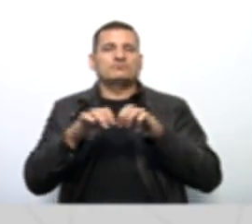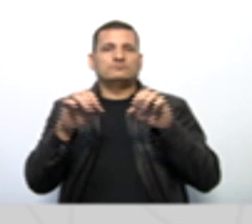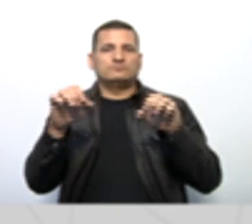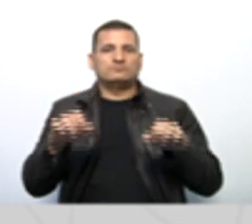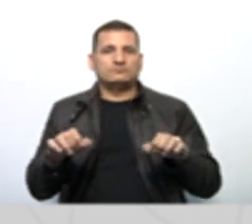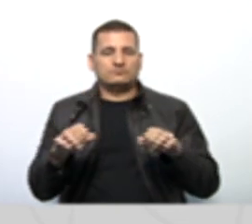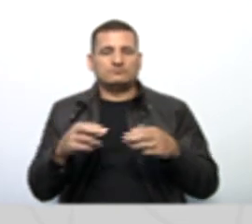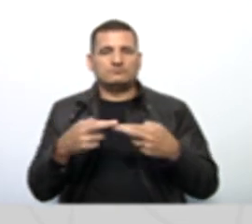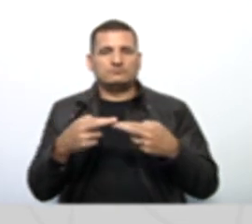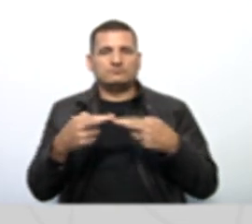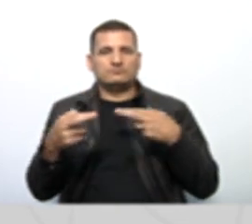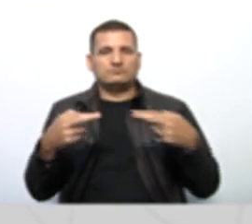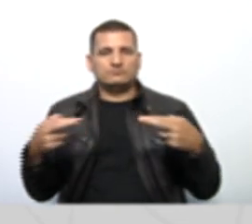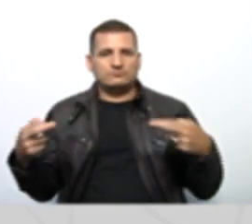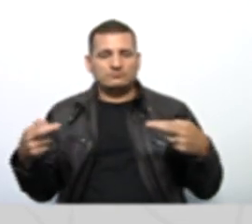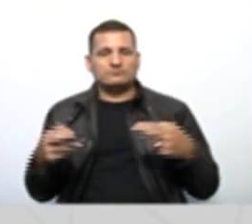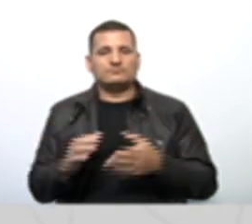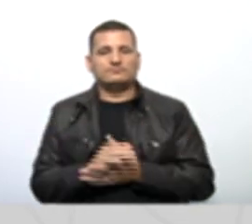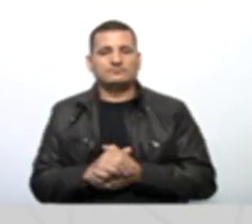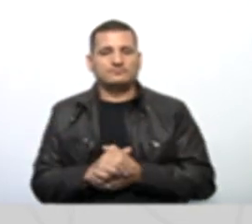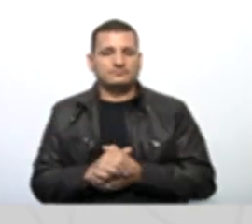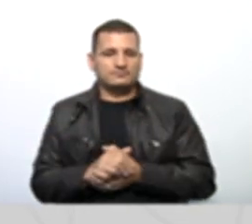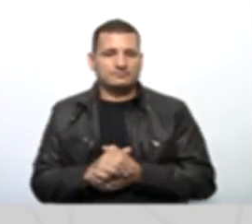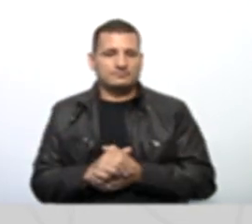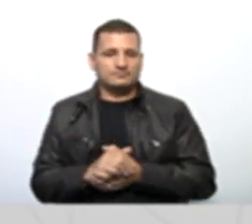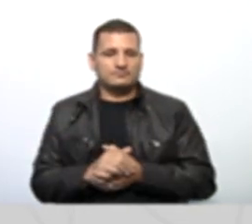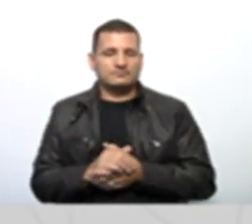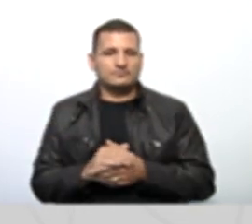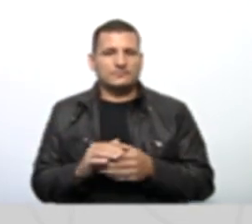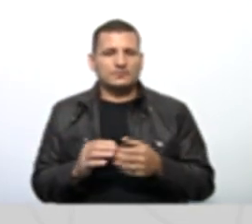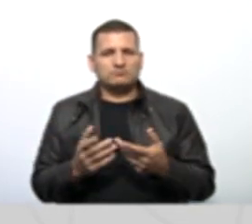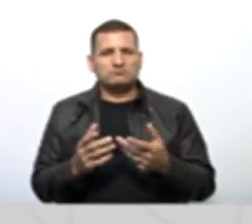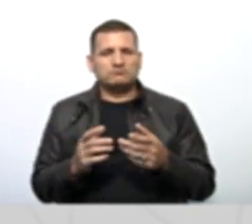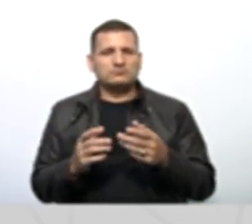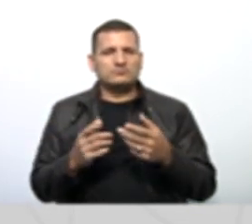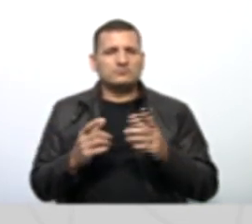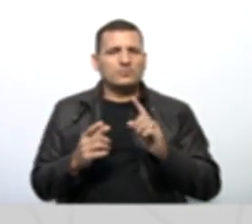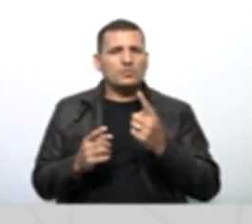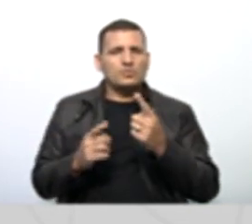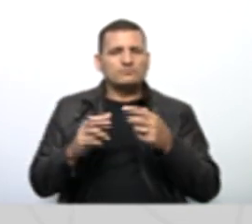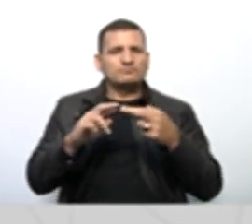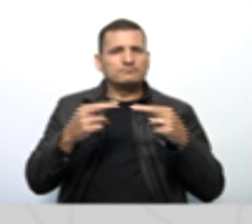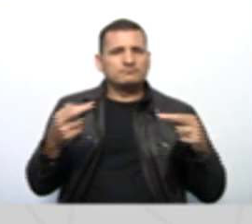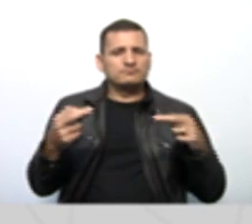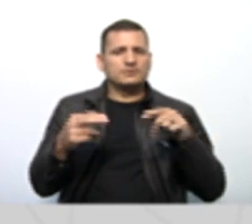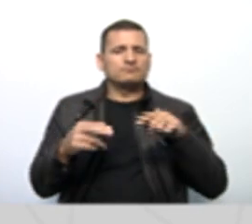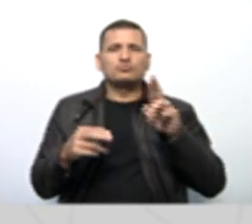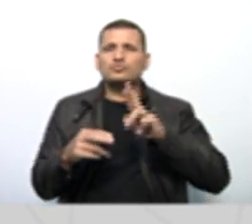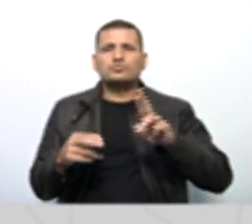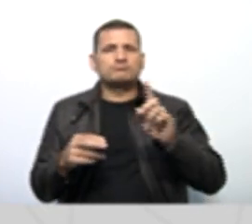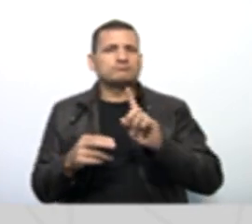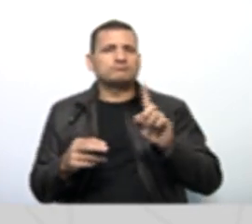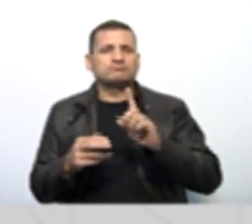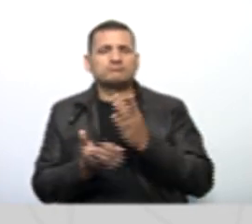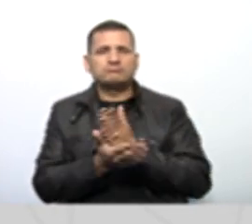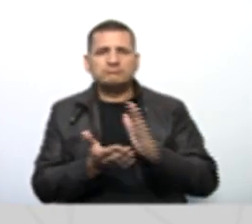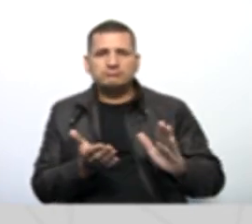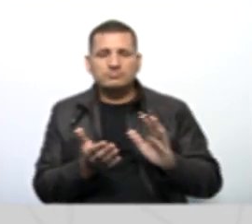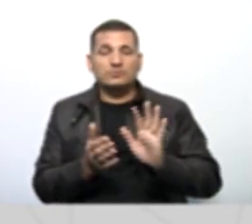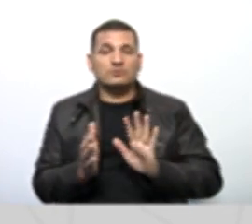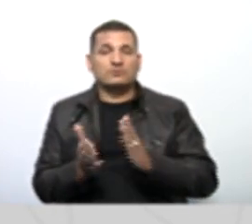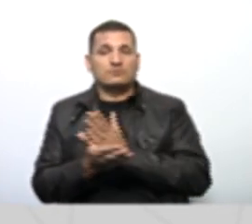pessoal que é um tipo de carro que caiu em desuso é isso que está sendo utilizado por algumas empresas